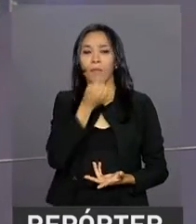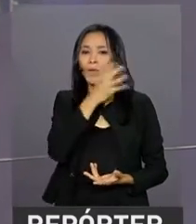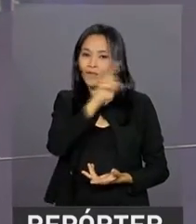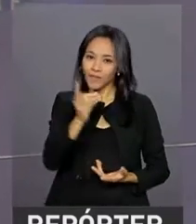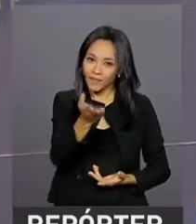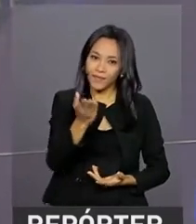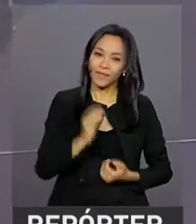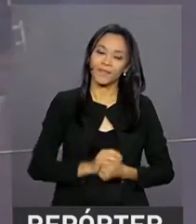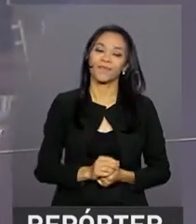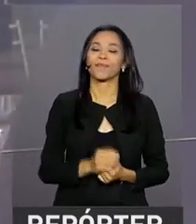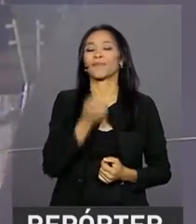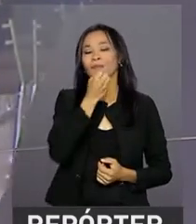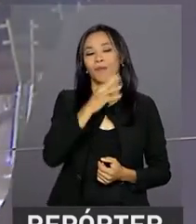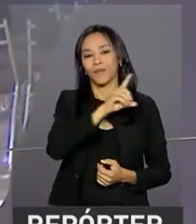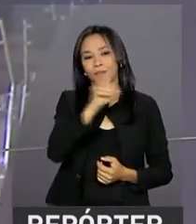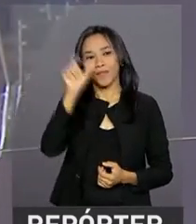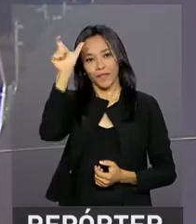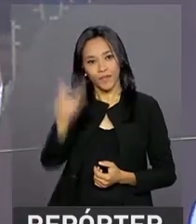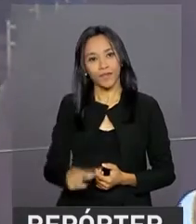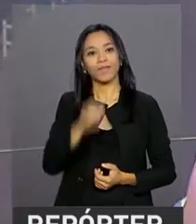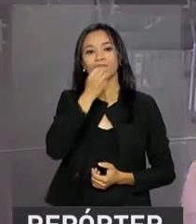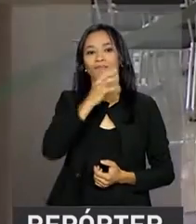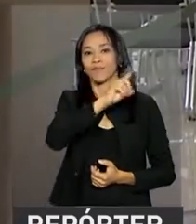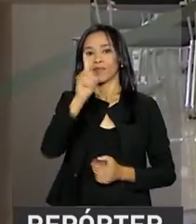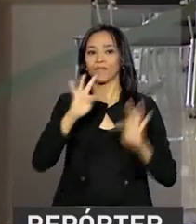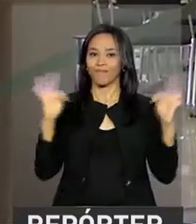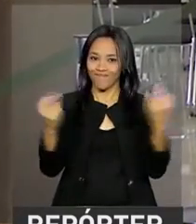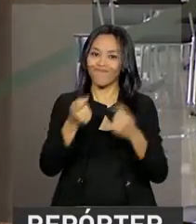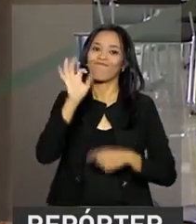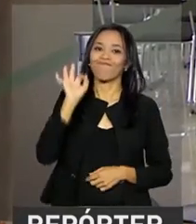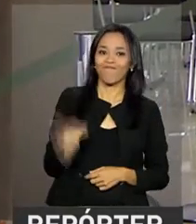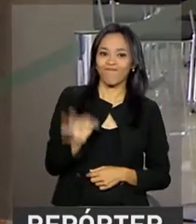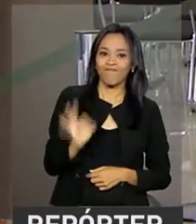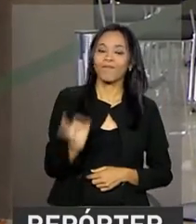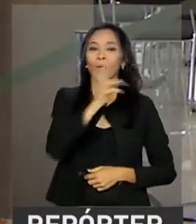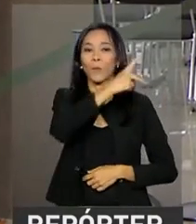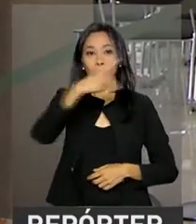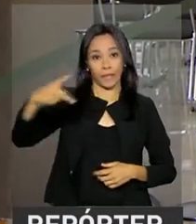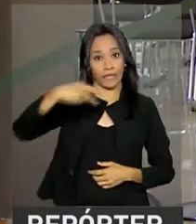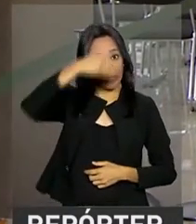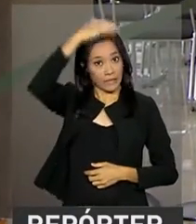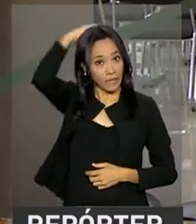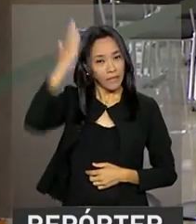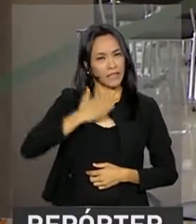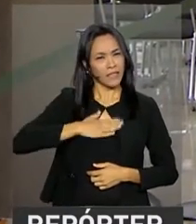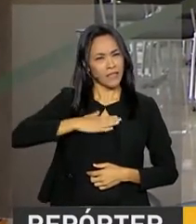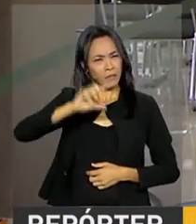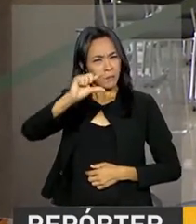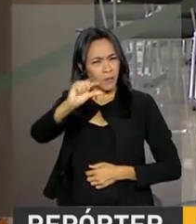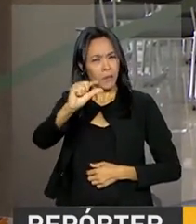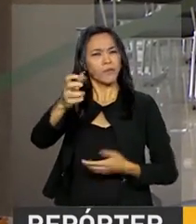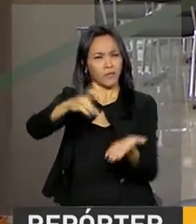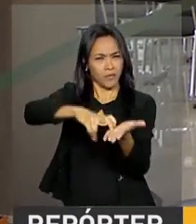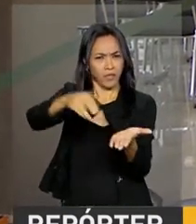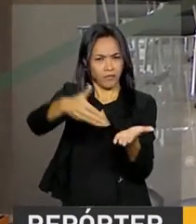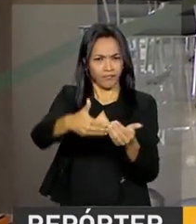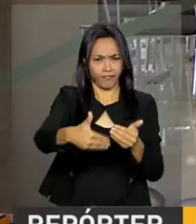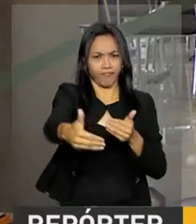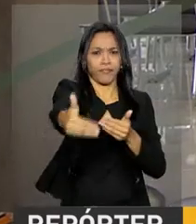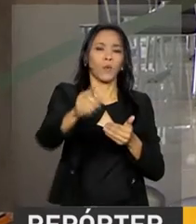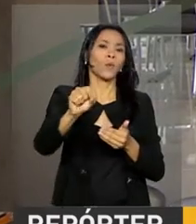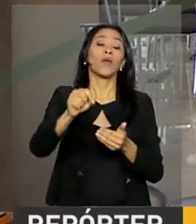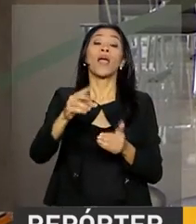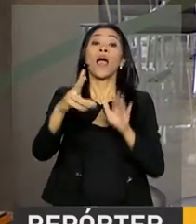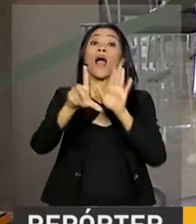olhando bom dia pra você também o dia todos exatamente o presidente michel temer funciona então daqui a pouco agora pela manhã a lei do